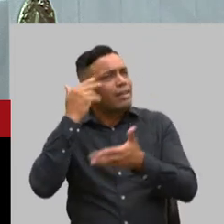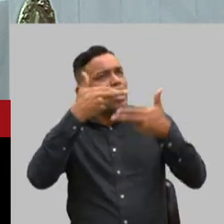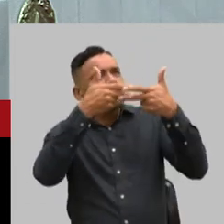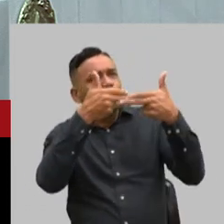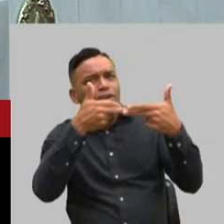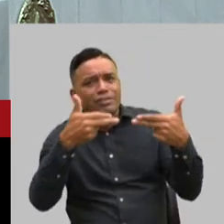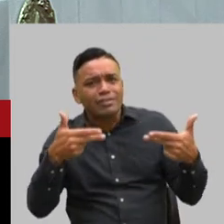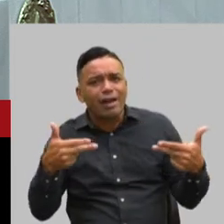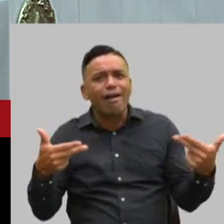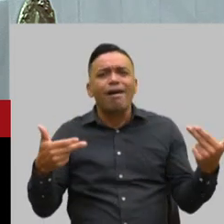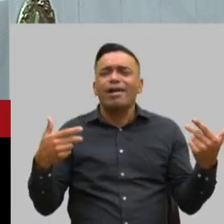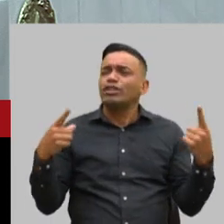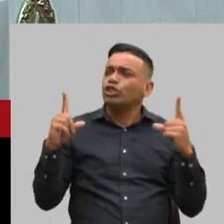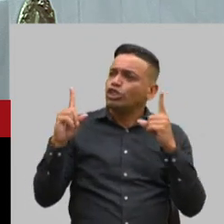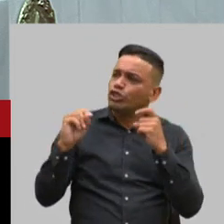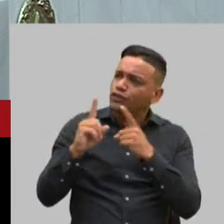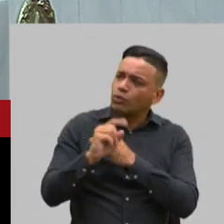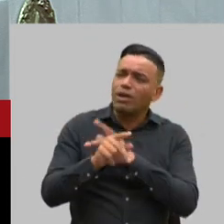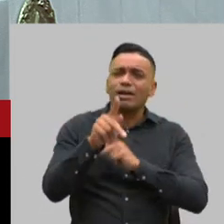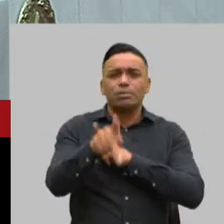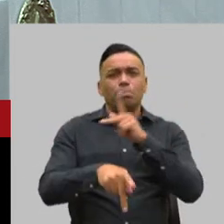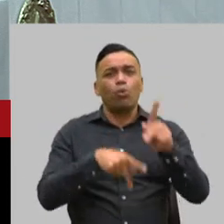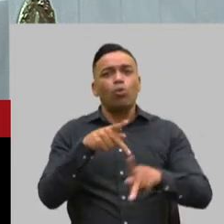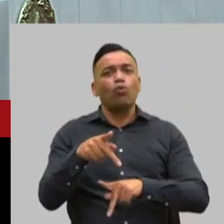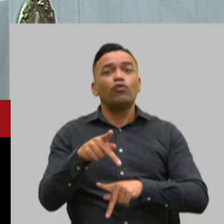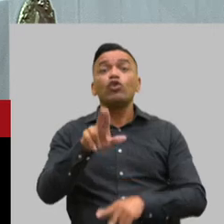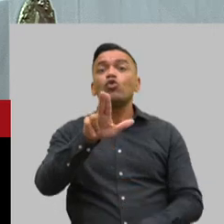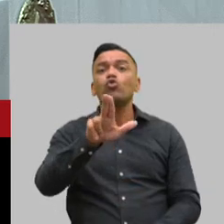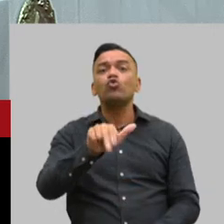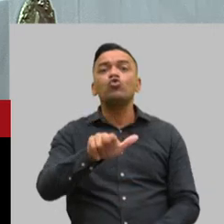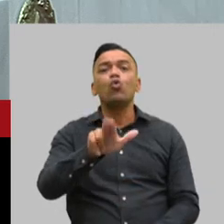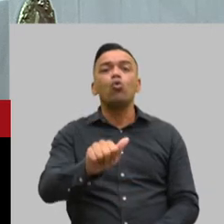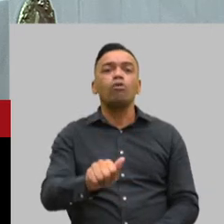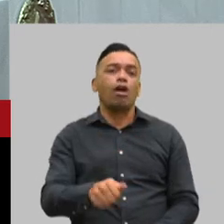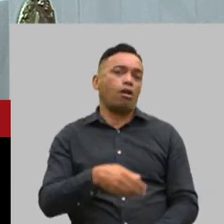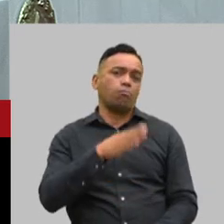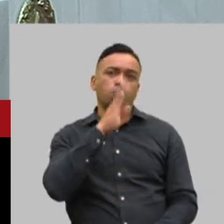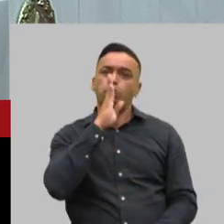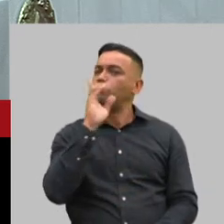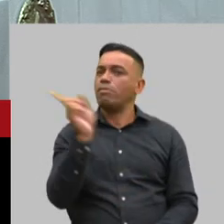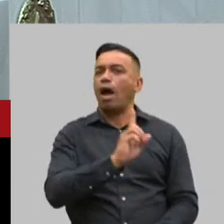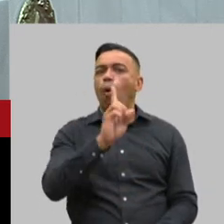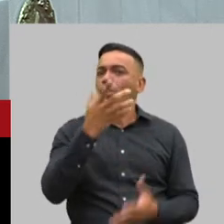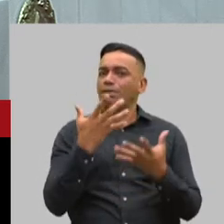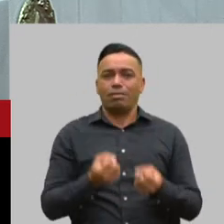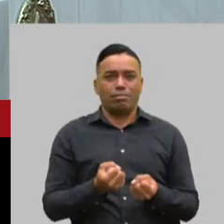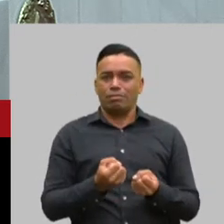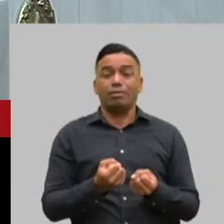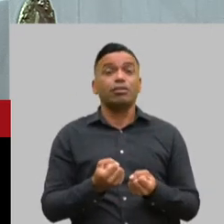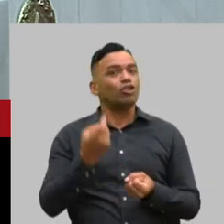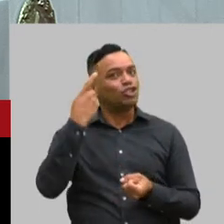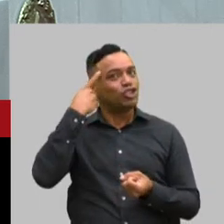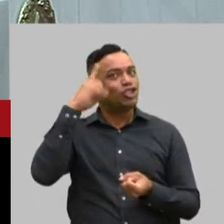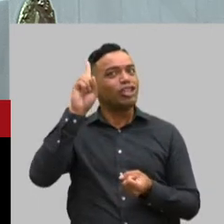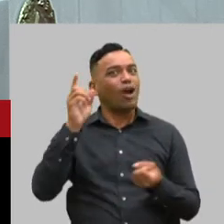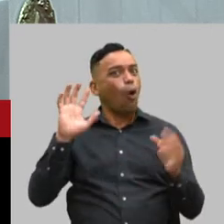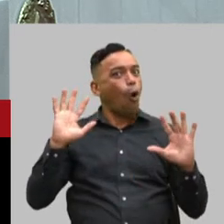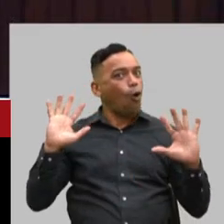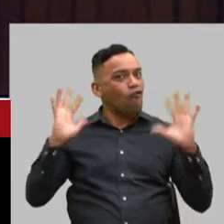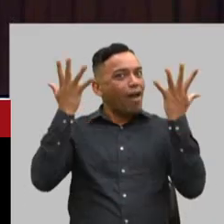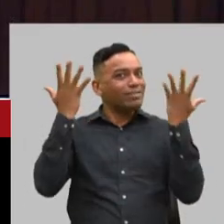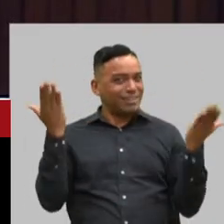nossas dificuldades, e não se calar diante dos desafios. Hoje, nesse dia de festa, gente,